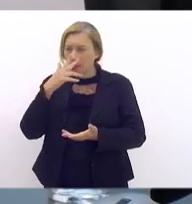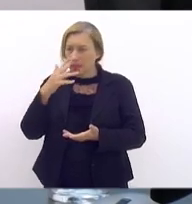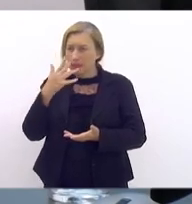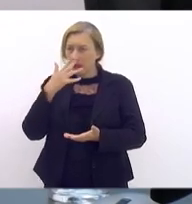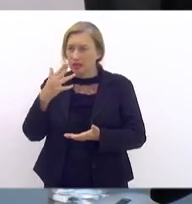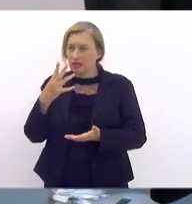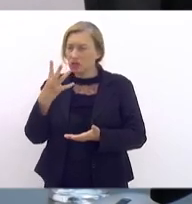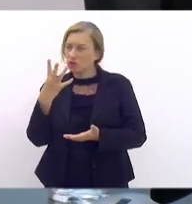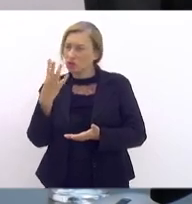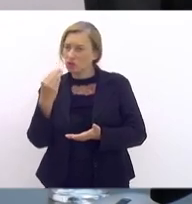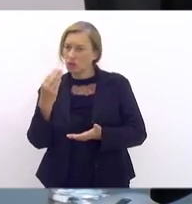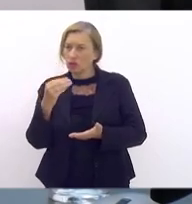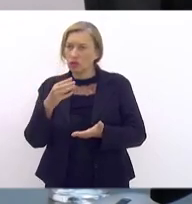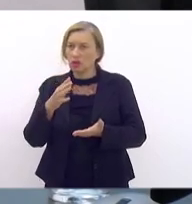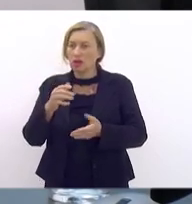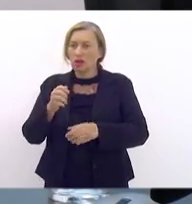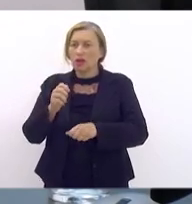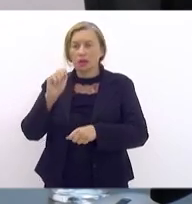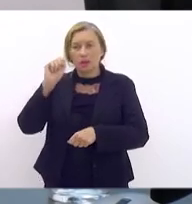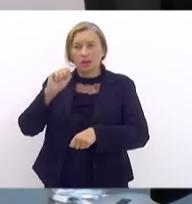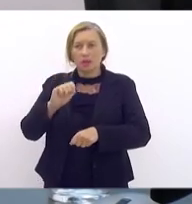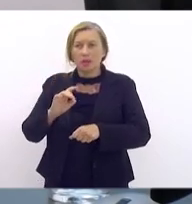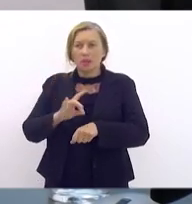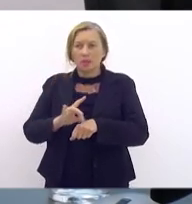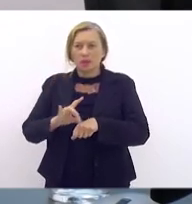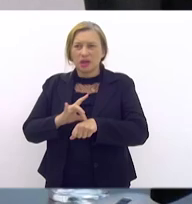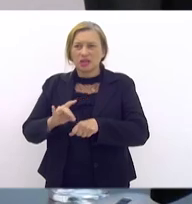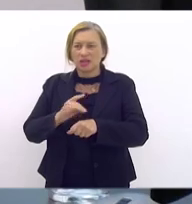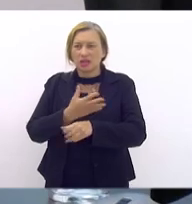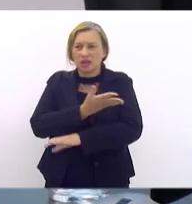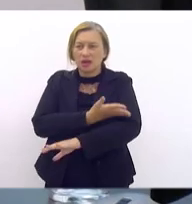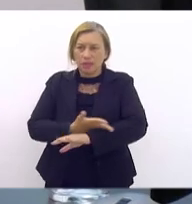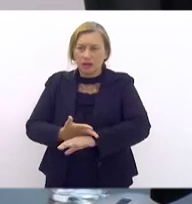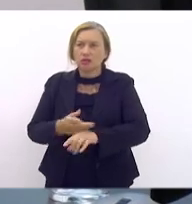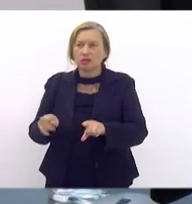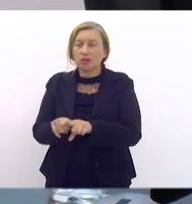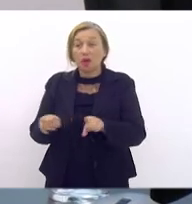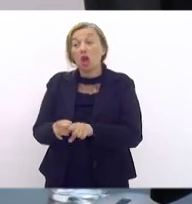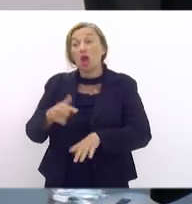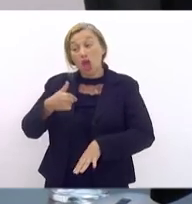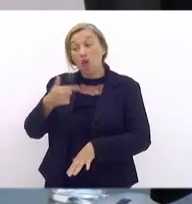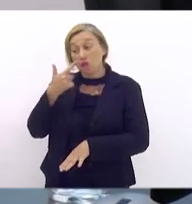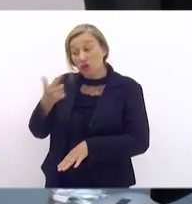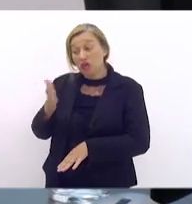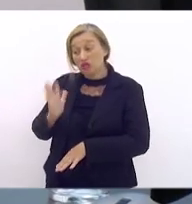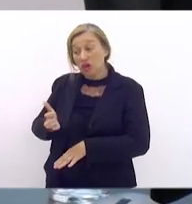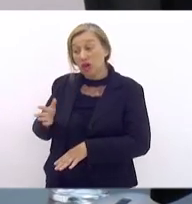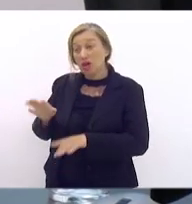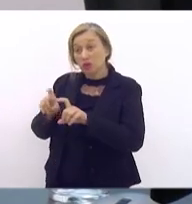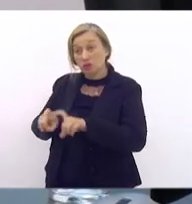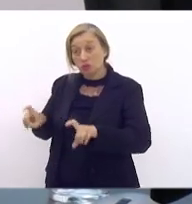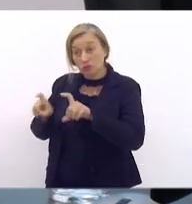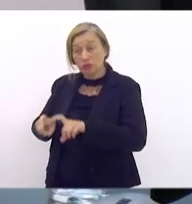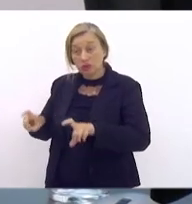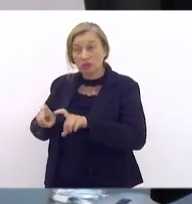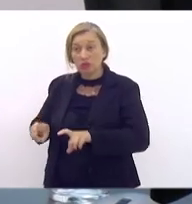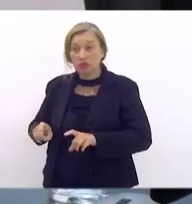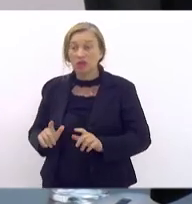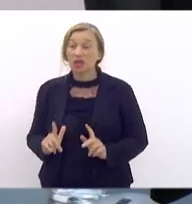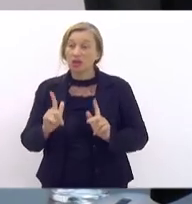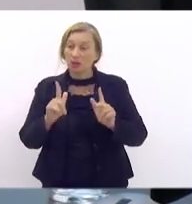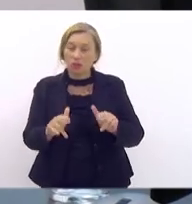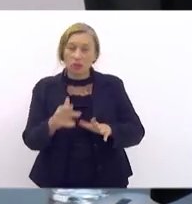em preto e branco também e eu falei bom essa imagem Eu já vi no computador eh e são as mesmas